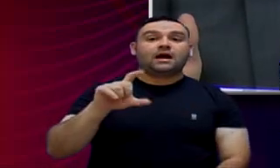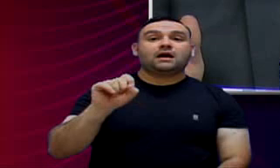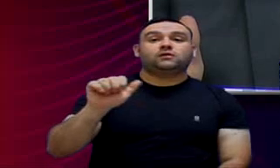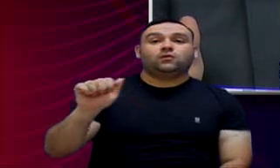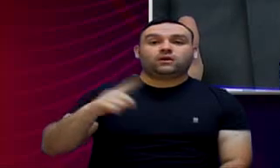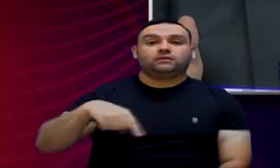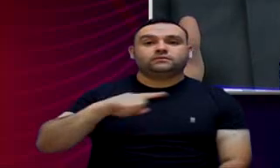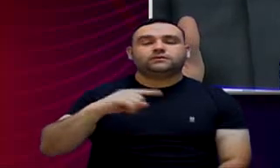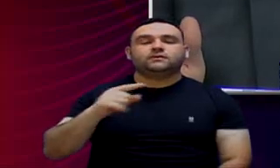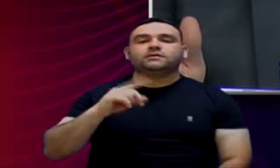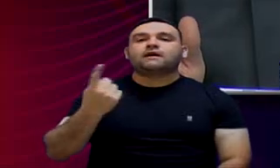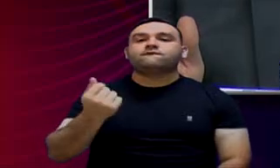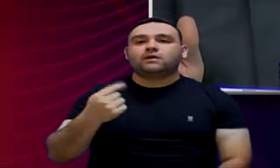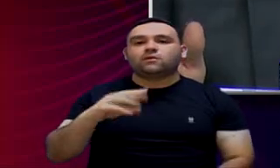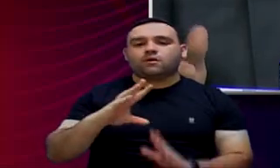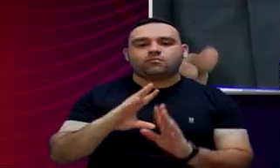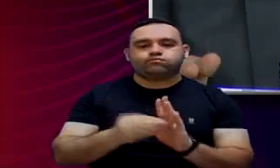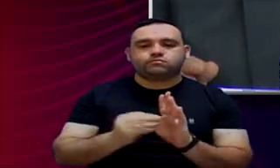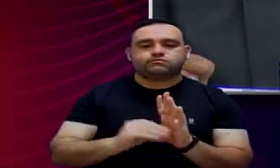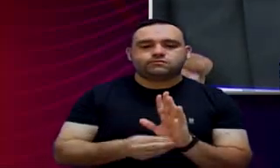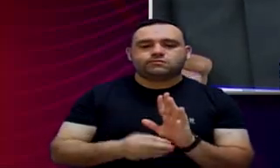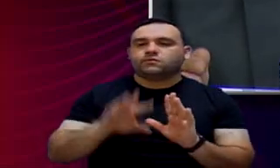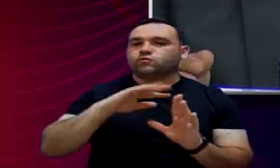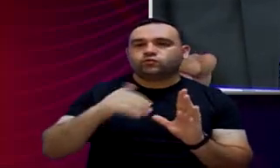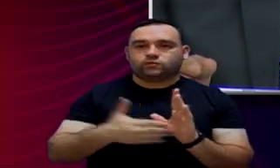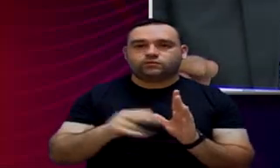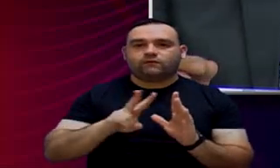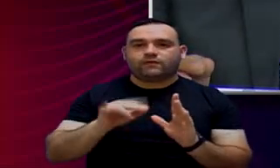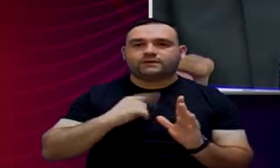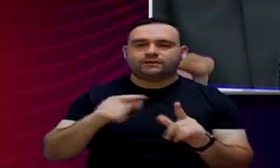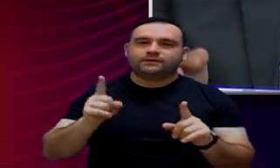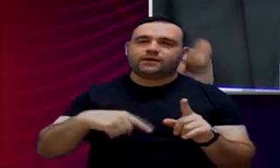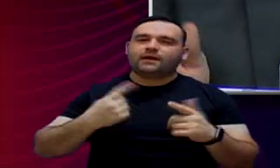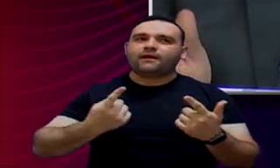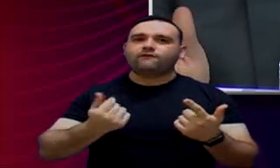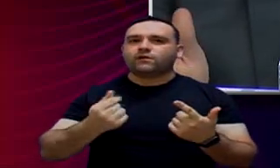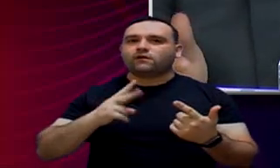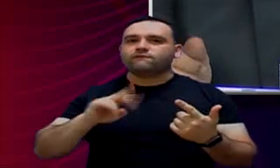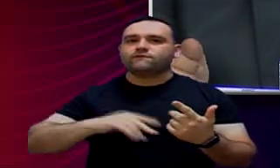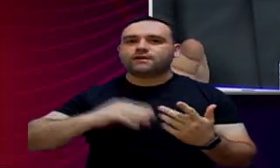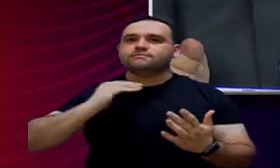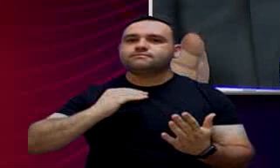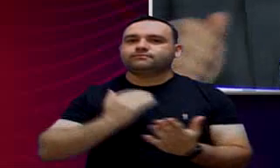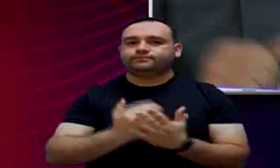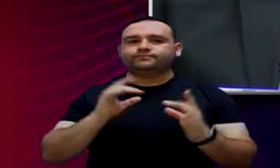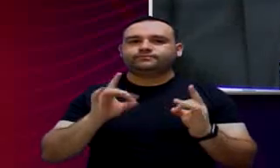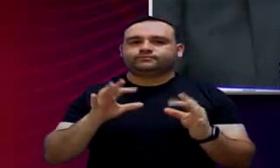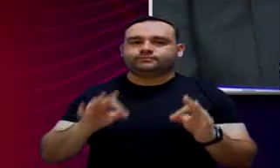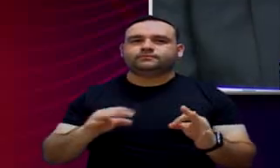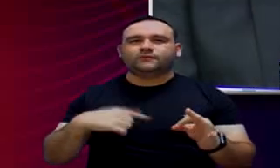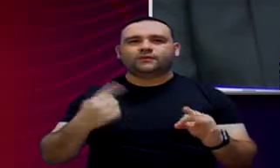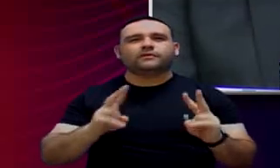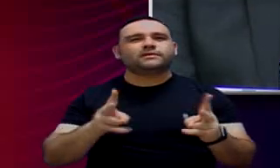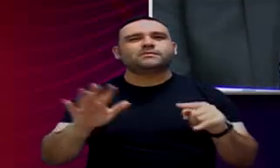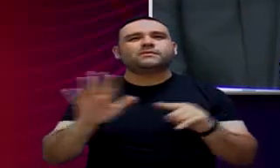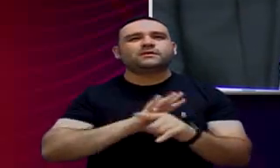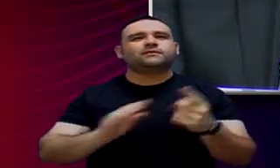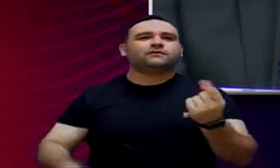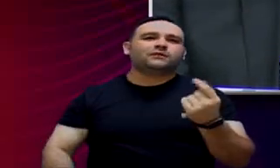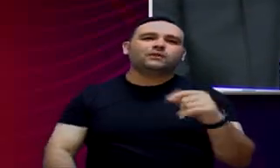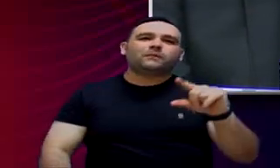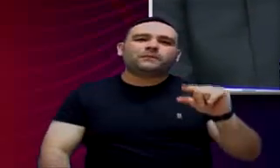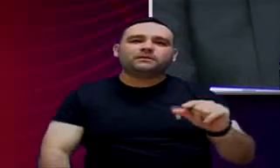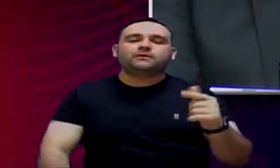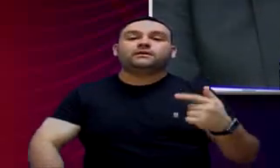a gente estipula os valores os valores que vai ser que aqueles valores que são executados que a gente sempre questiona que é um valor